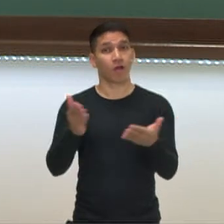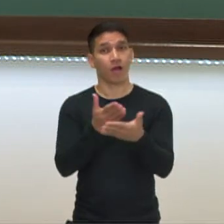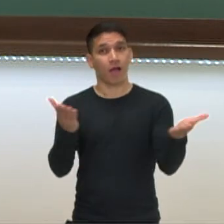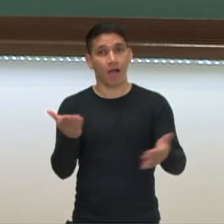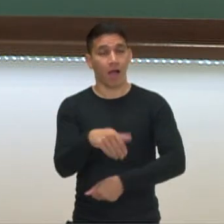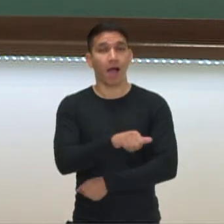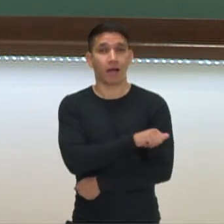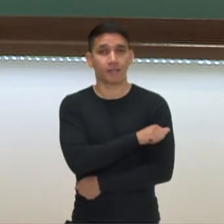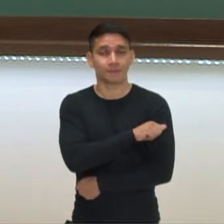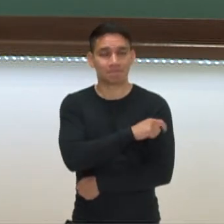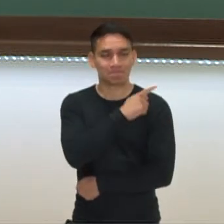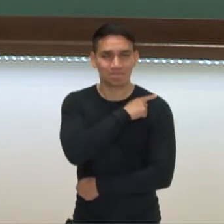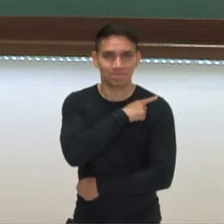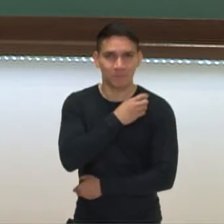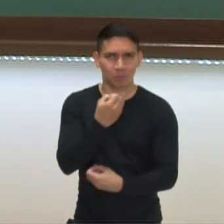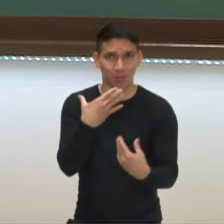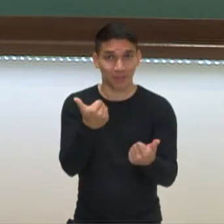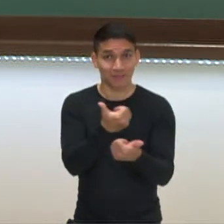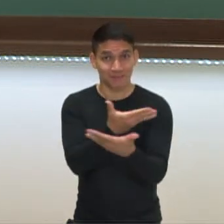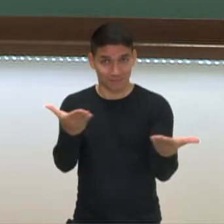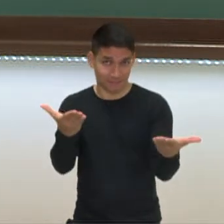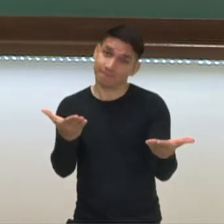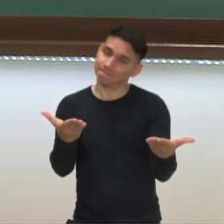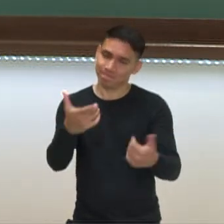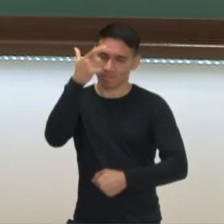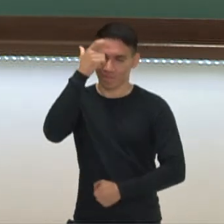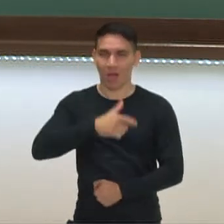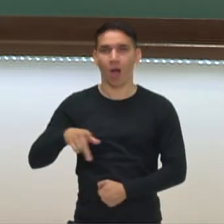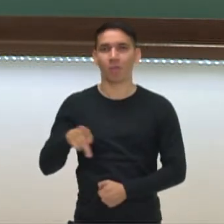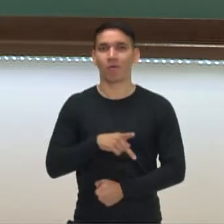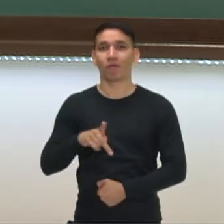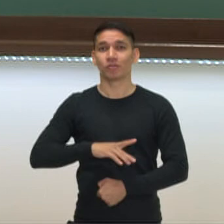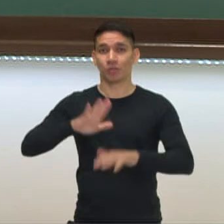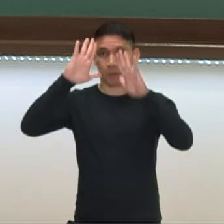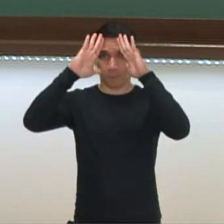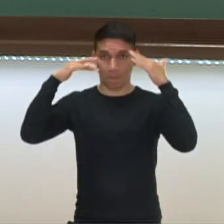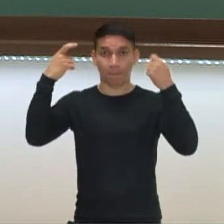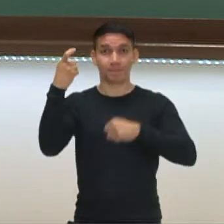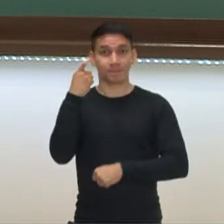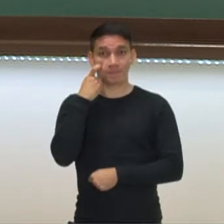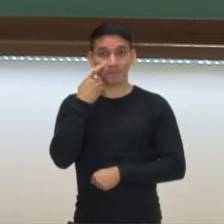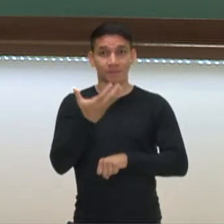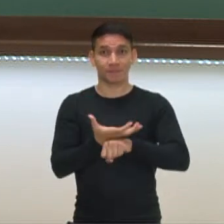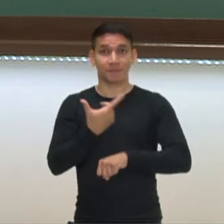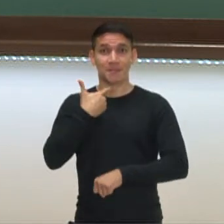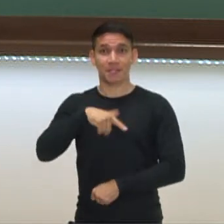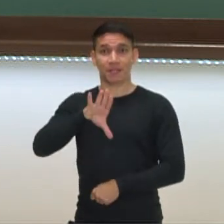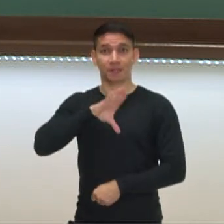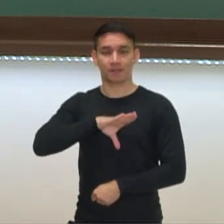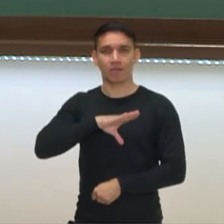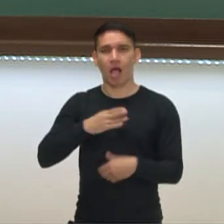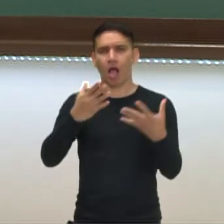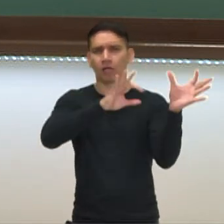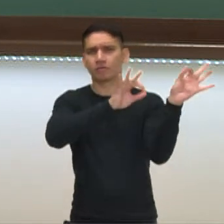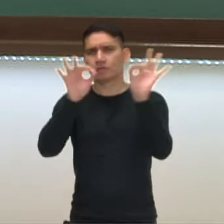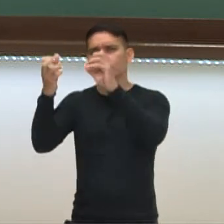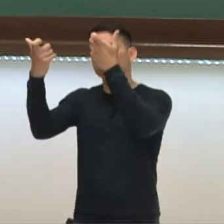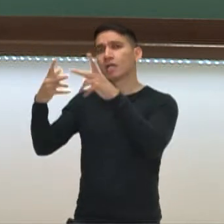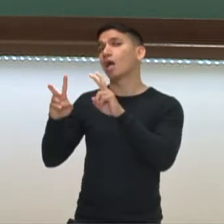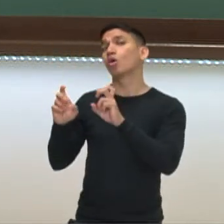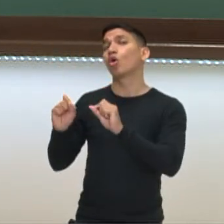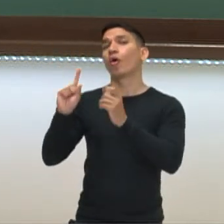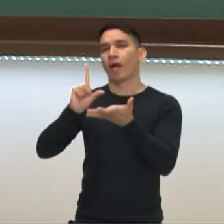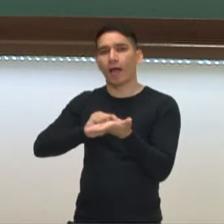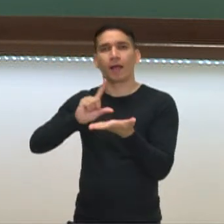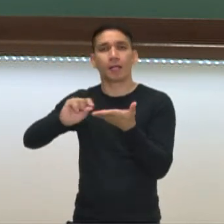Olá, estudantes da primeira série, tudo bem com vocês? Eu sou a professora Nelinha, de língua portuguesa, e neste vídeo nós vamos falar sobre o